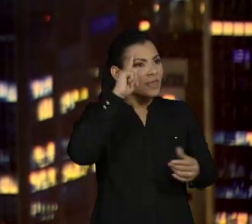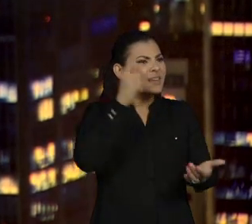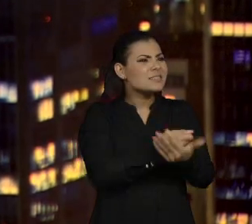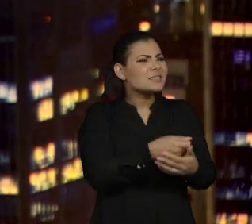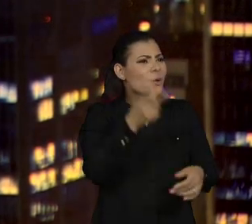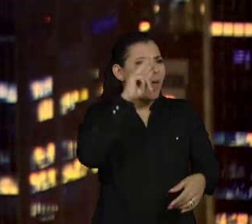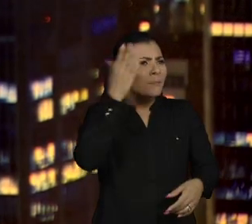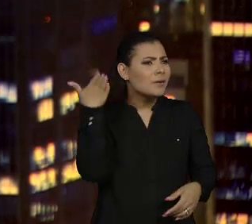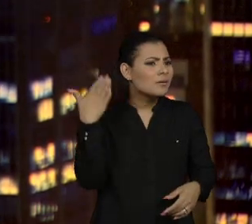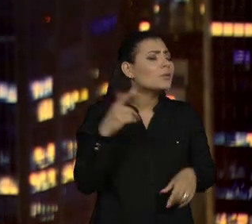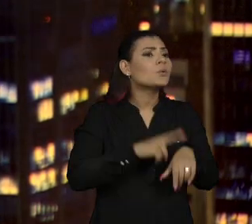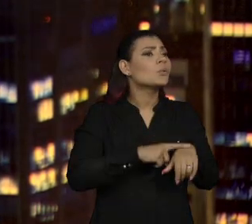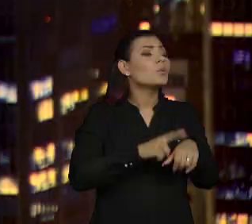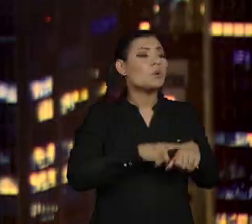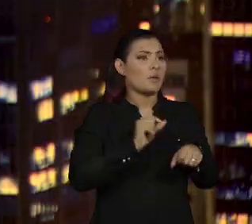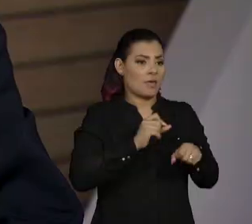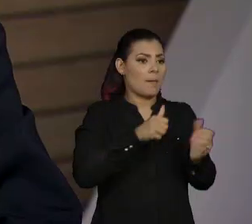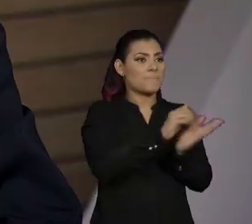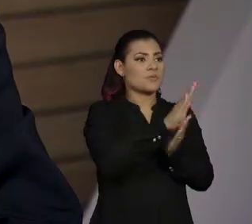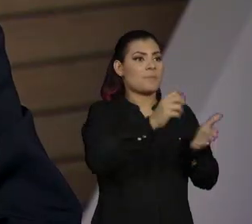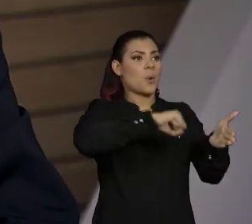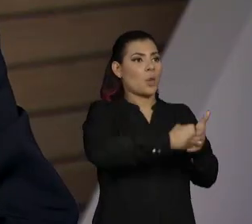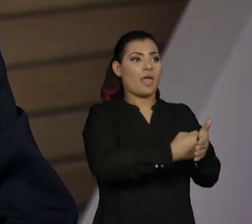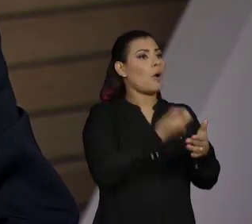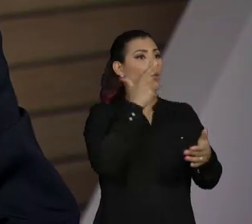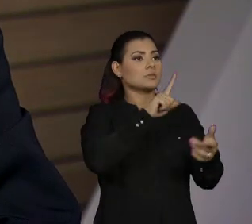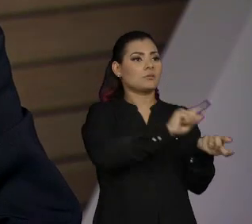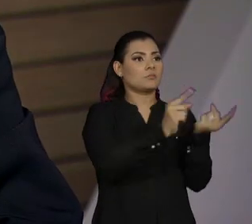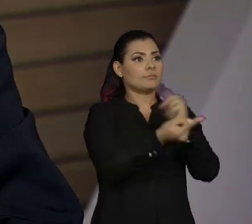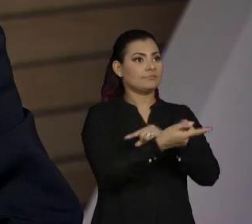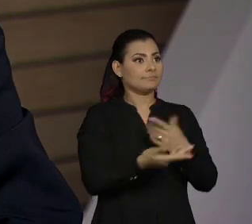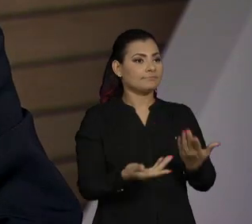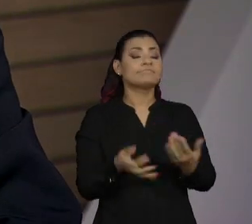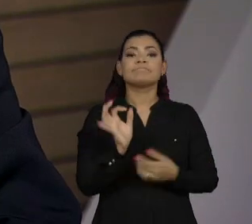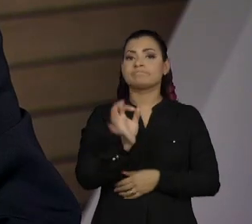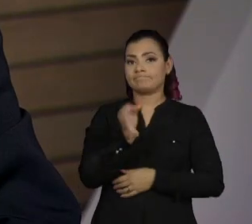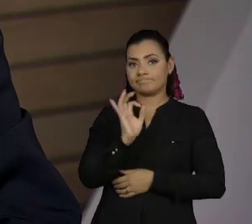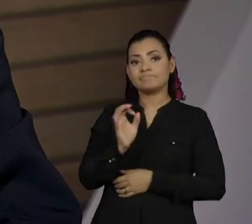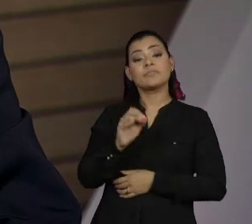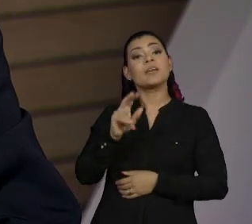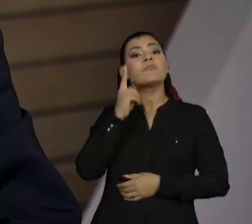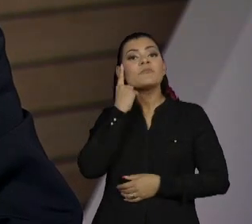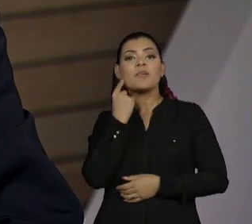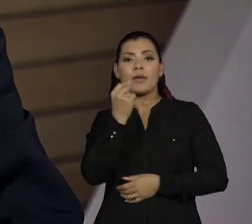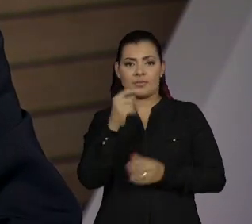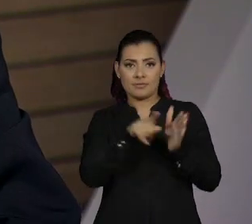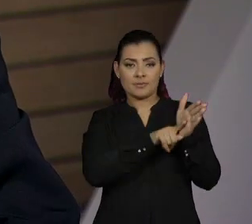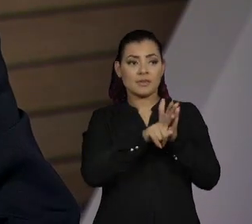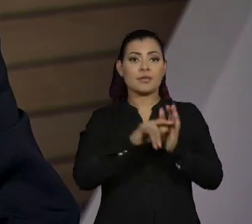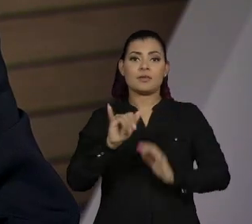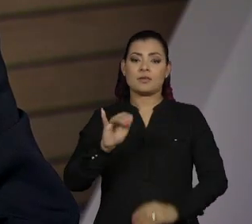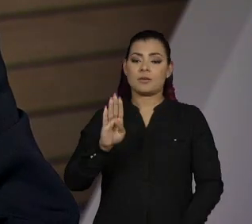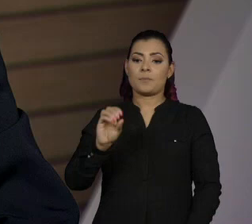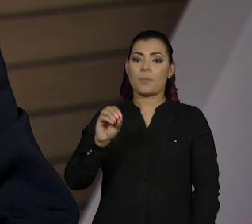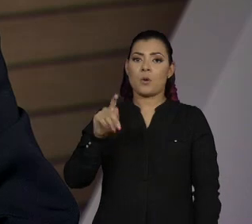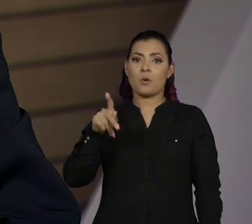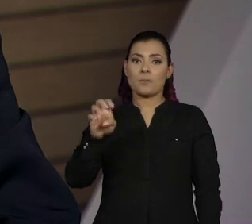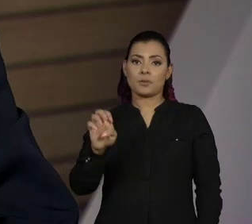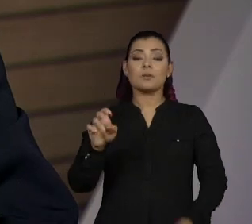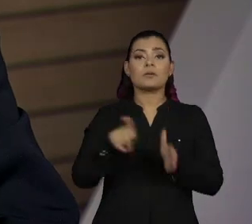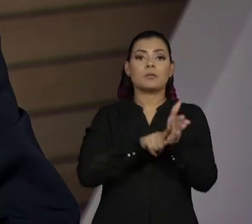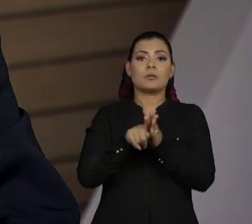decisão que o tinha tornado inelegível, né? Tem um dado, pegando o gancho no que a Vera falou, na última pesquisa Ibope, que saiu na quinta-feira,